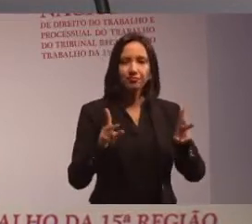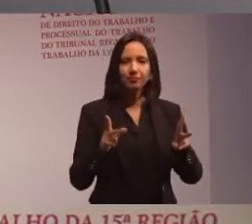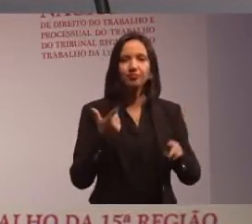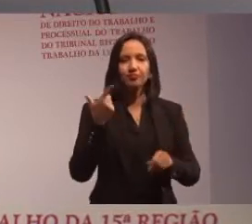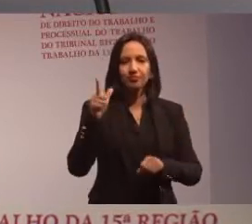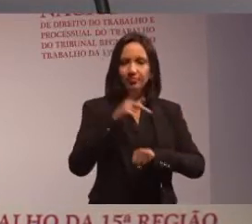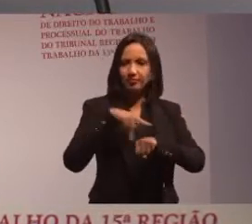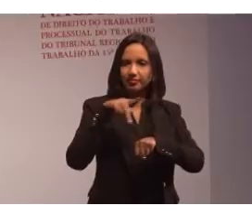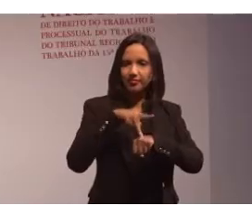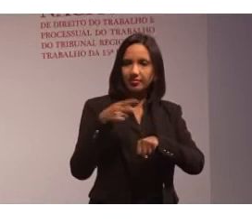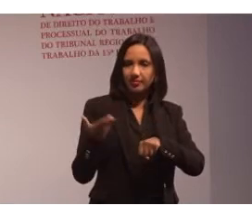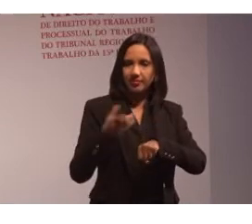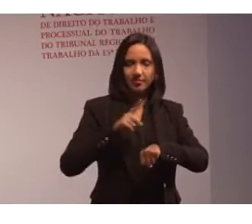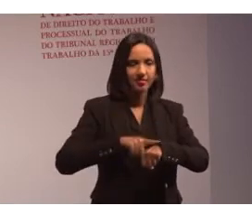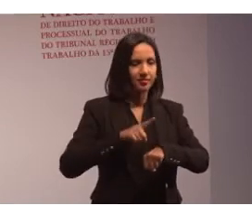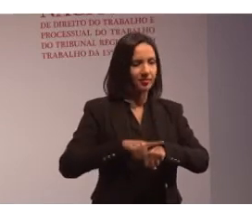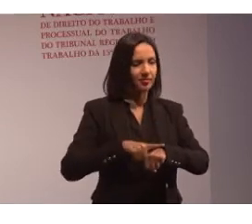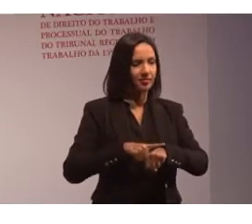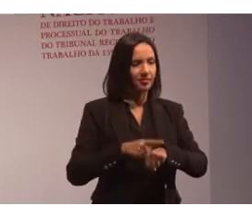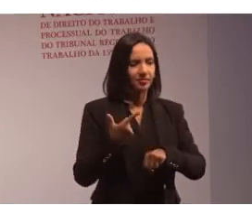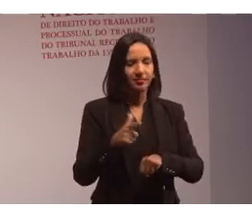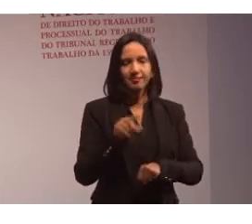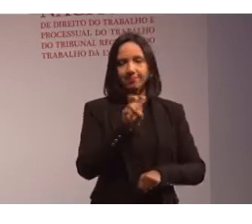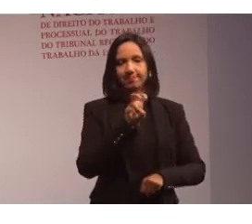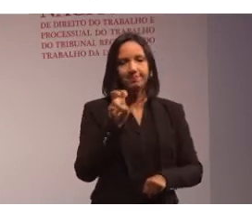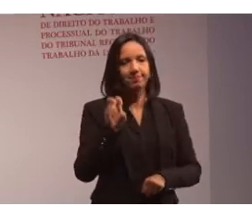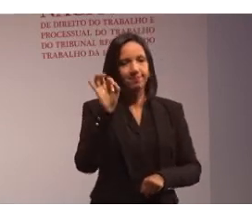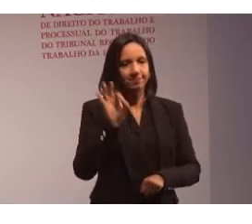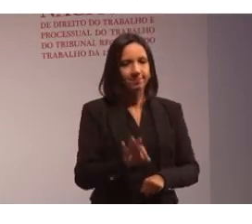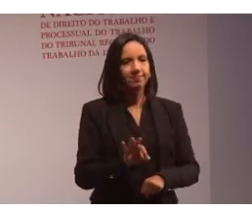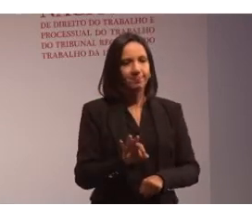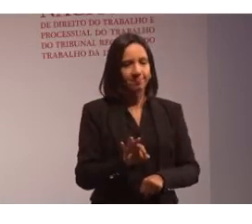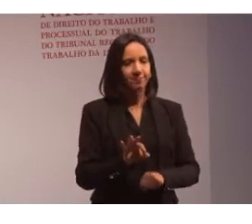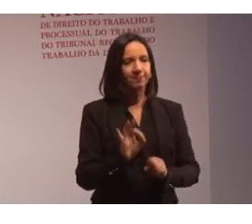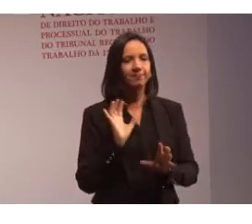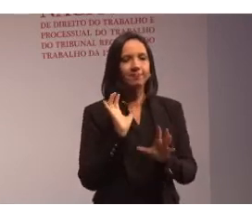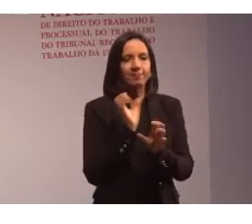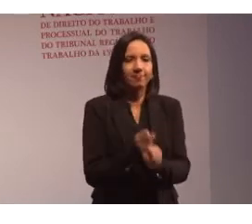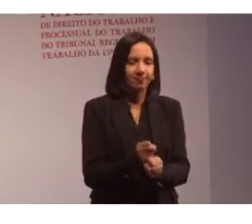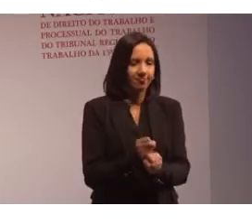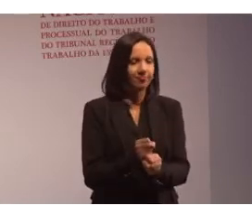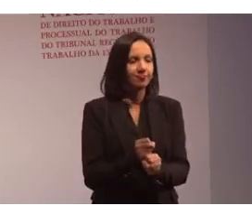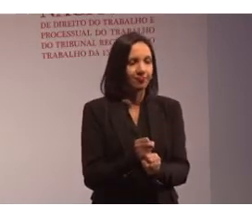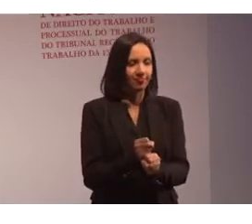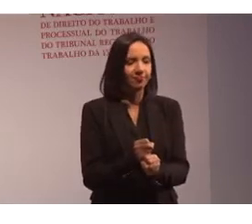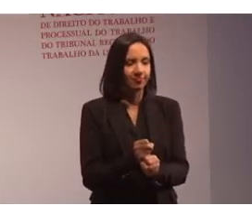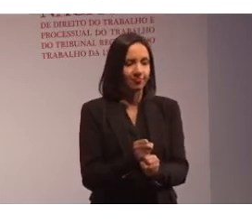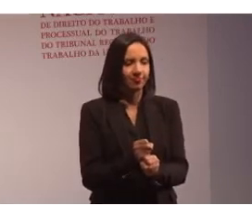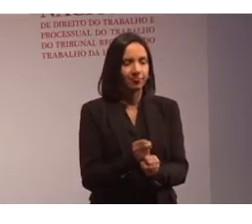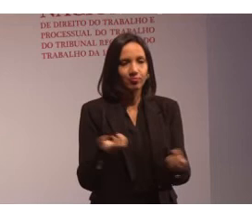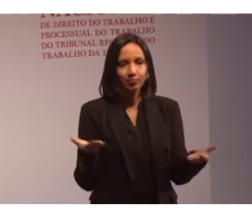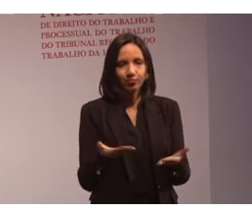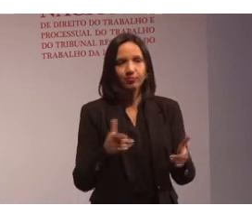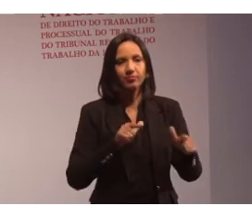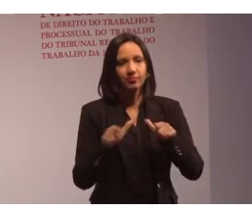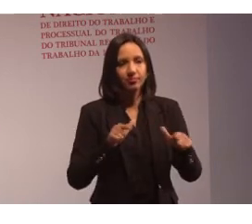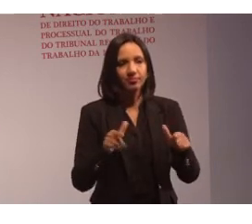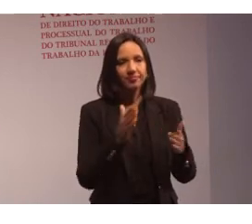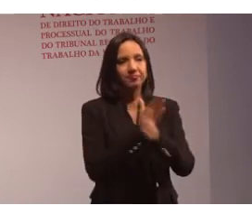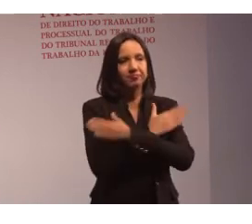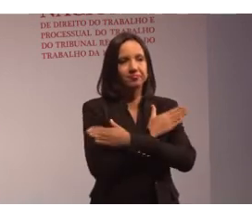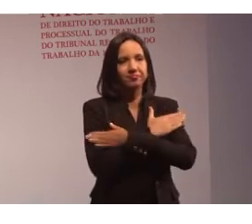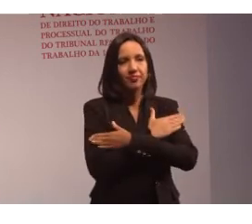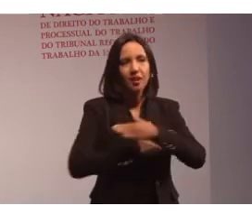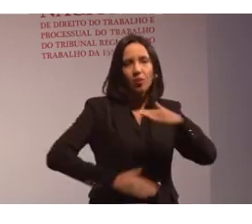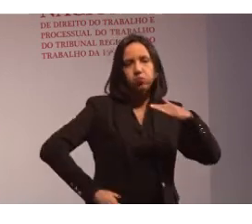nesse momento. A gente não chega a ter 55% da nossa população ocupada hoje. E o desemprego bateu